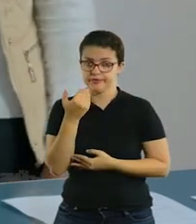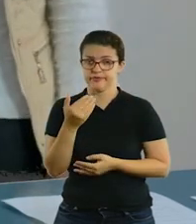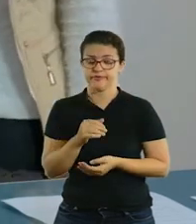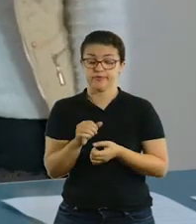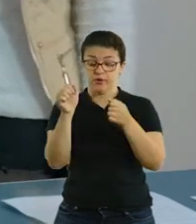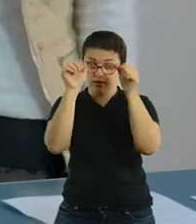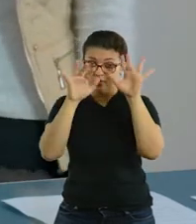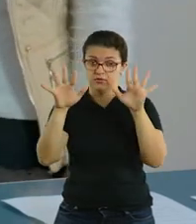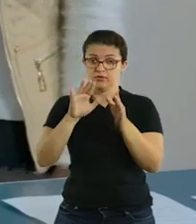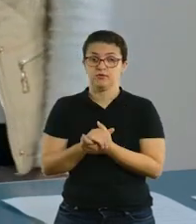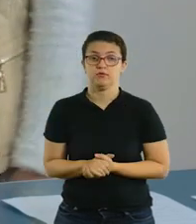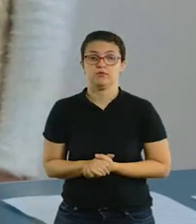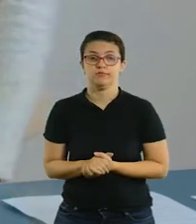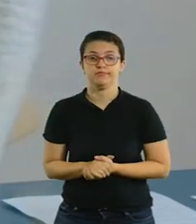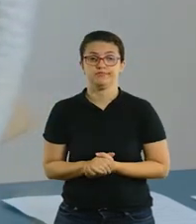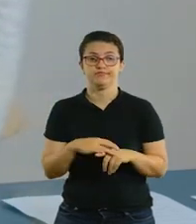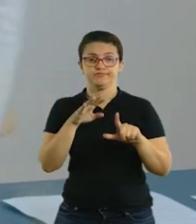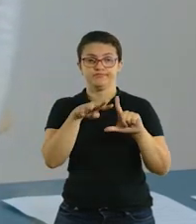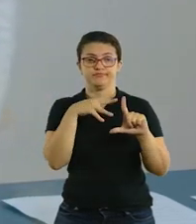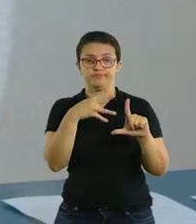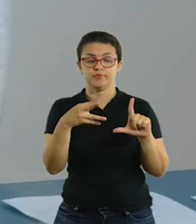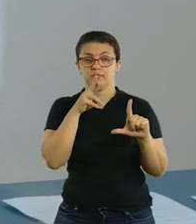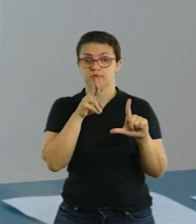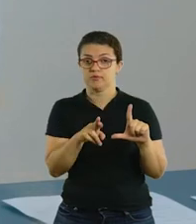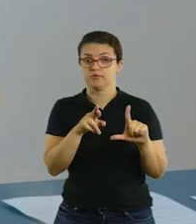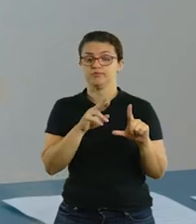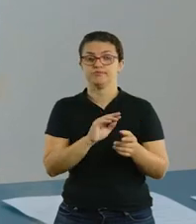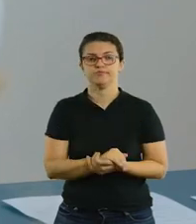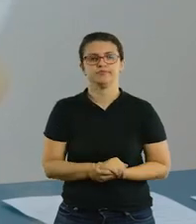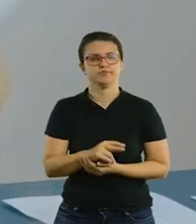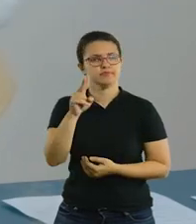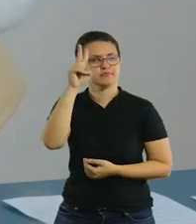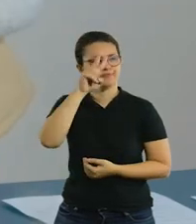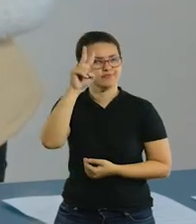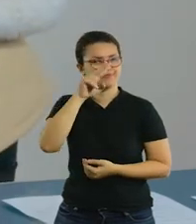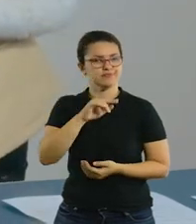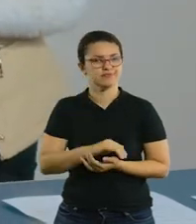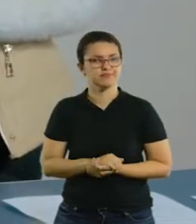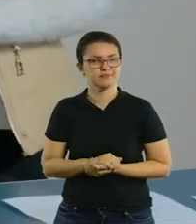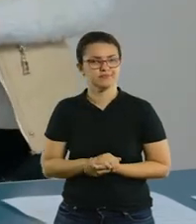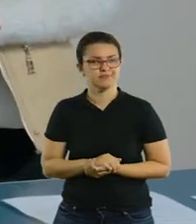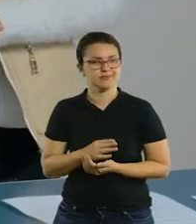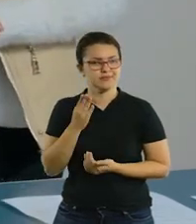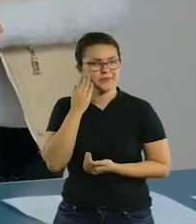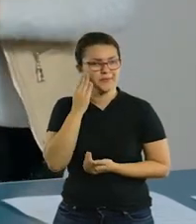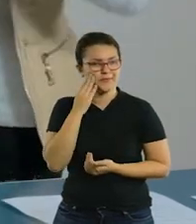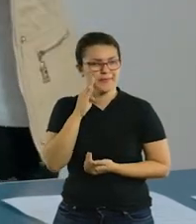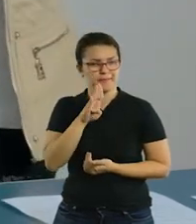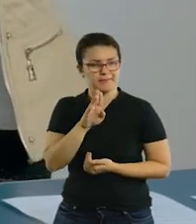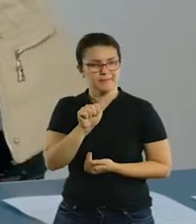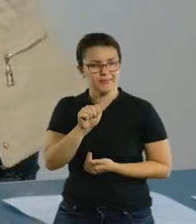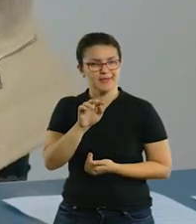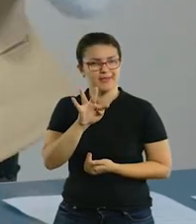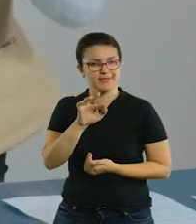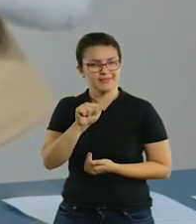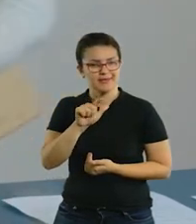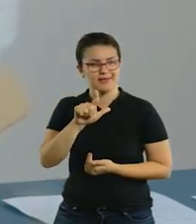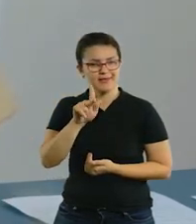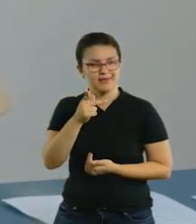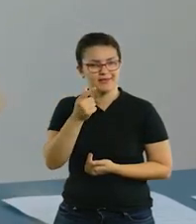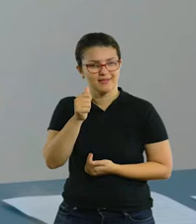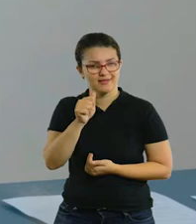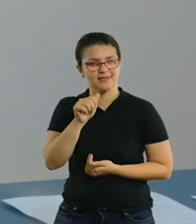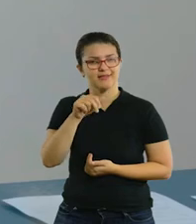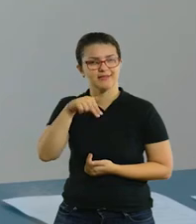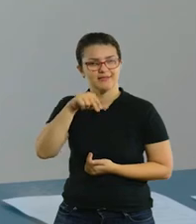olha só. Essa tabela, para a gente poder responder ela, ela vai lembrar um pouquinho aquele jogo Batalha Naval, tá? Quem já jogou o jogo Batalha Naval